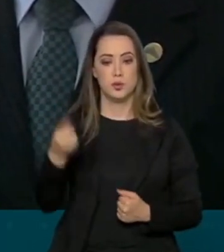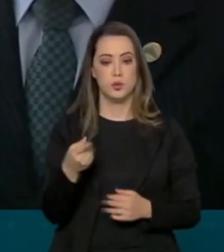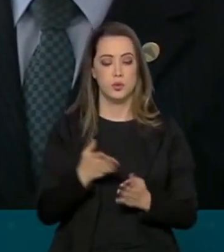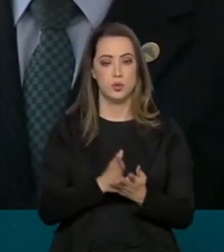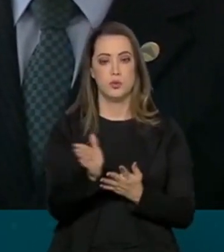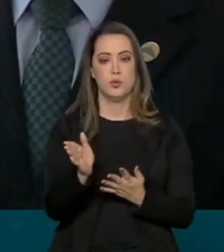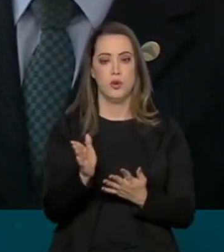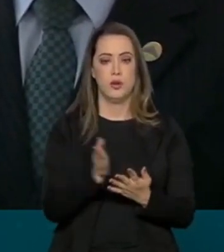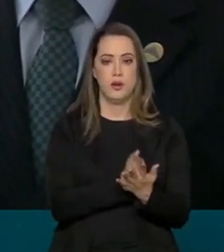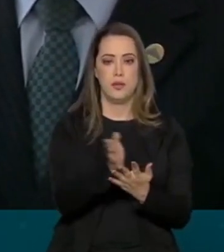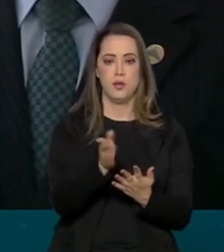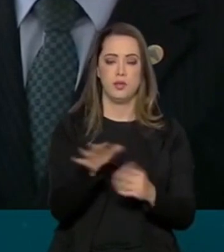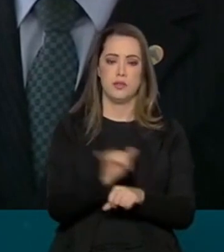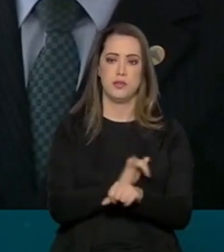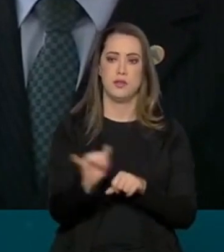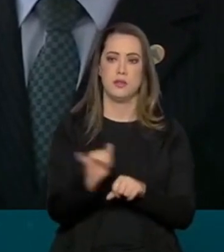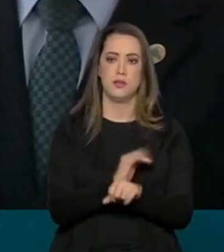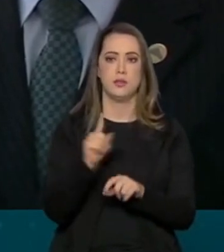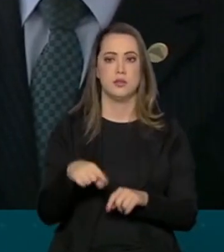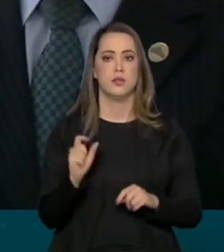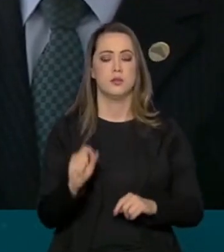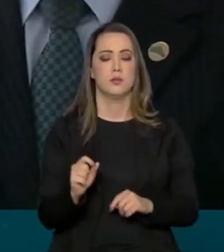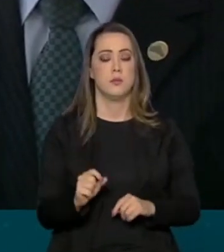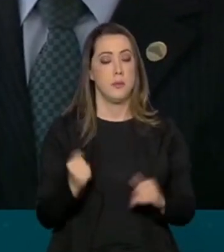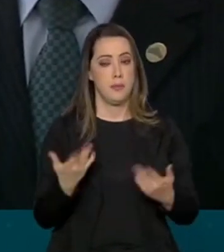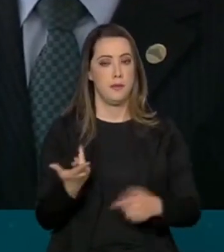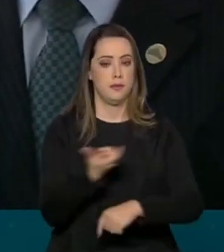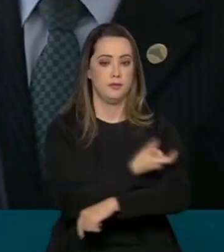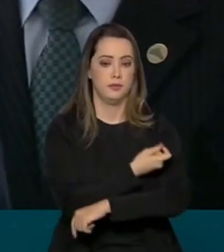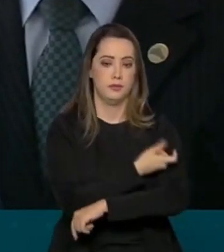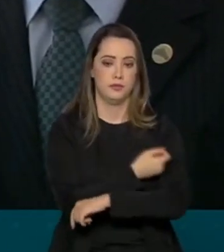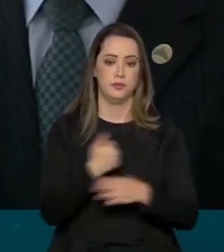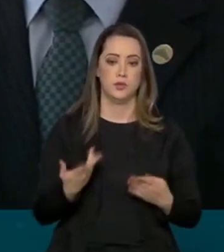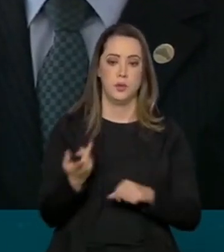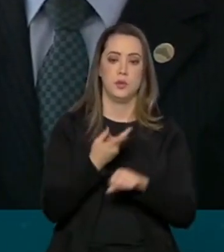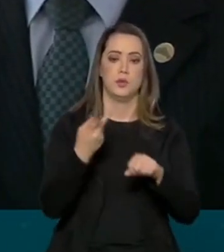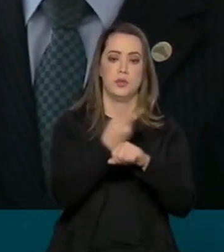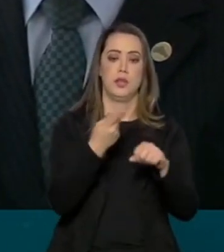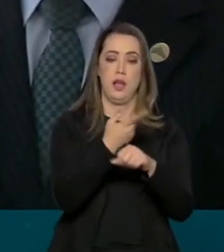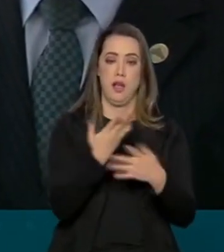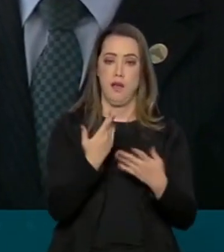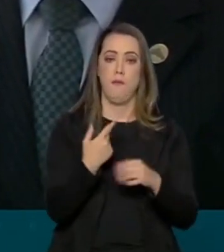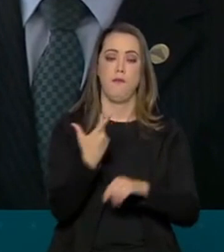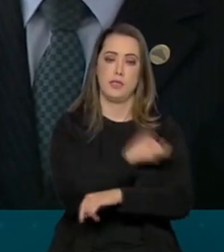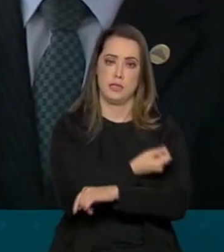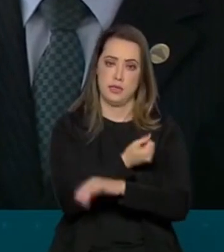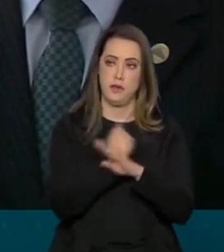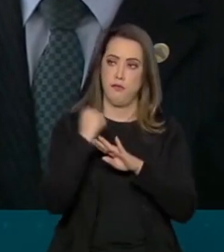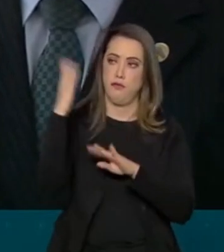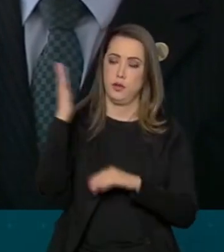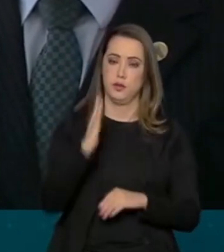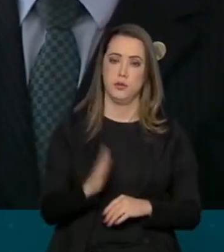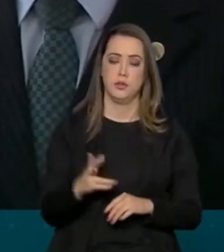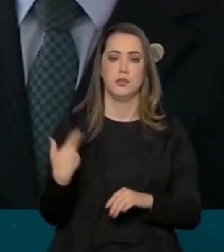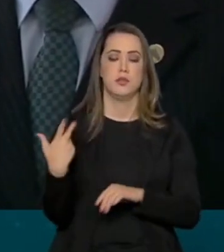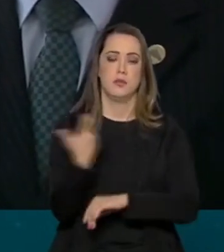ramo dessa estratégia, que é justamente a vacina, né, a gente buscar as vacinas internacionais para vacinar